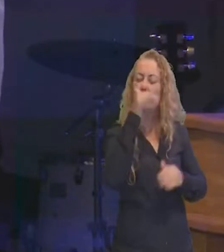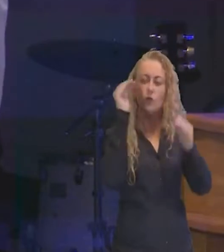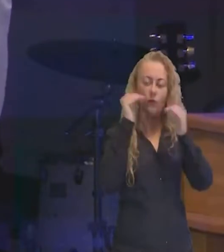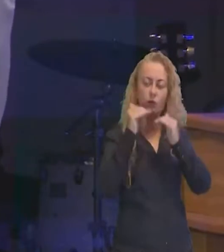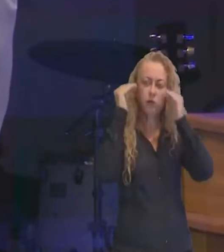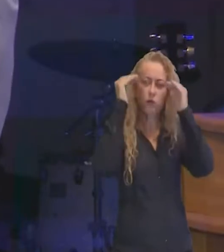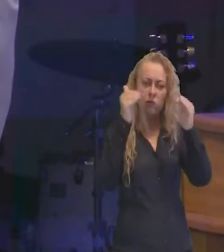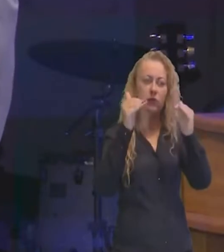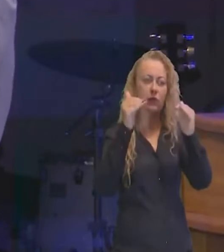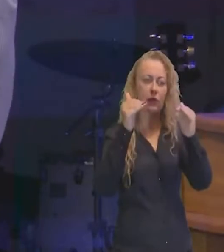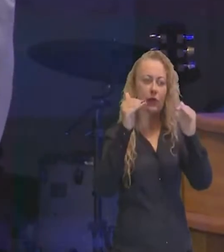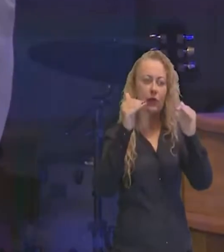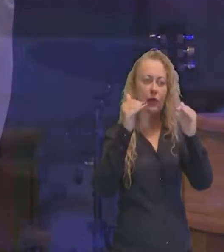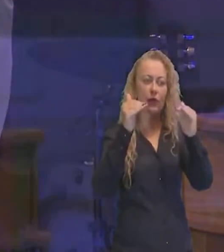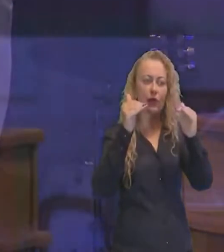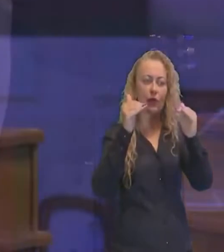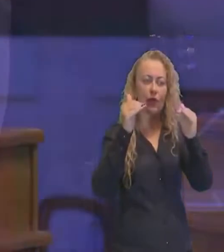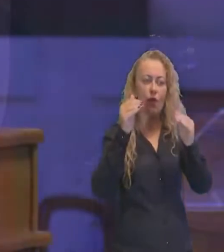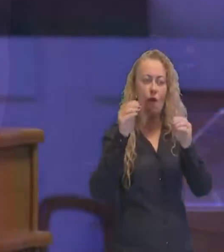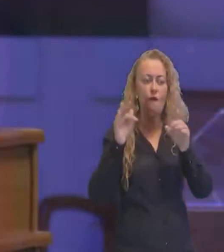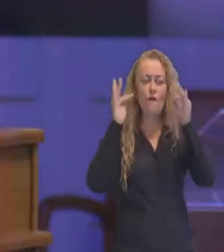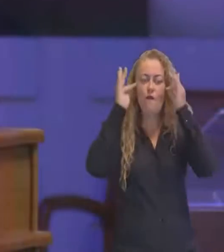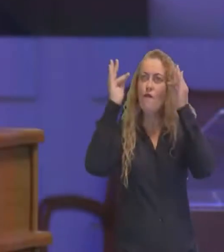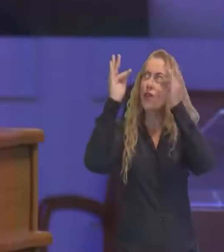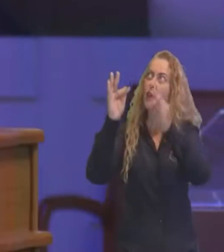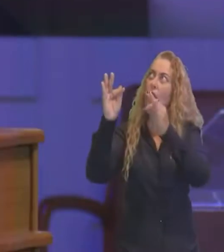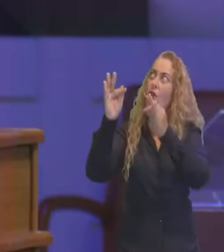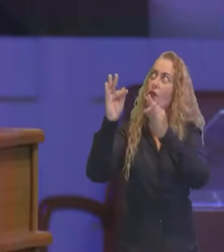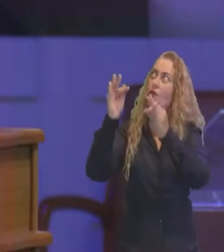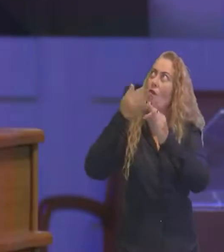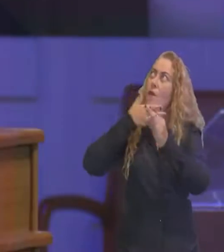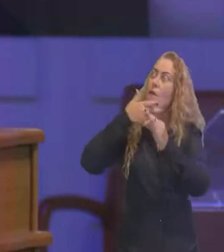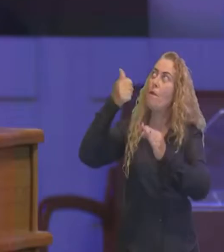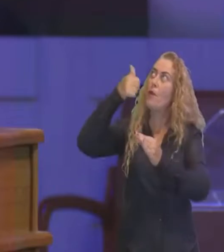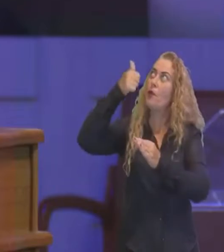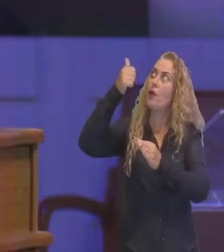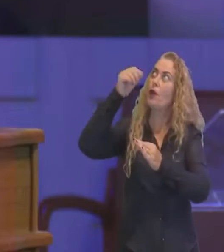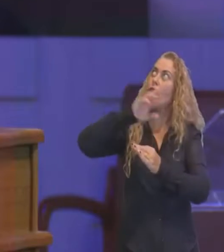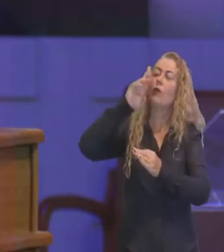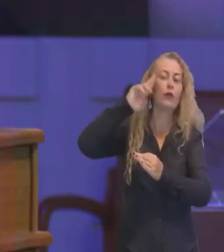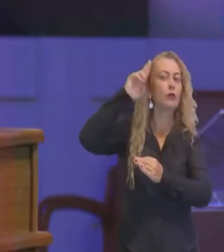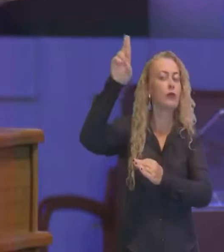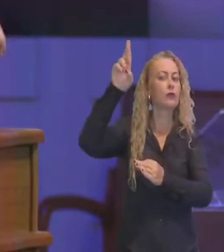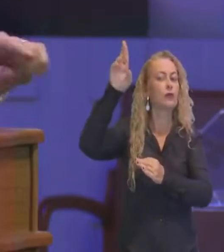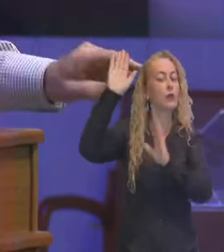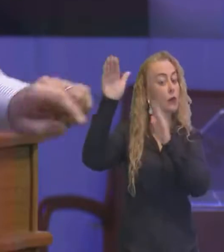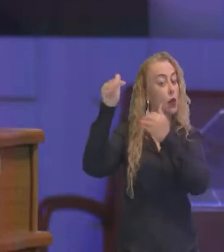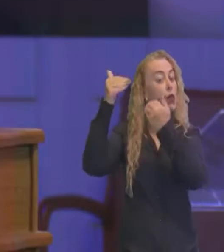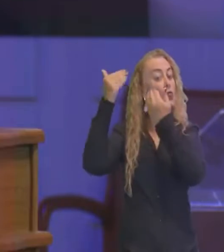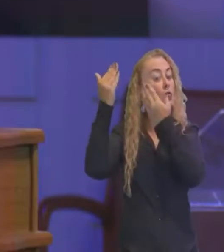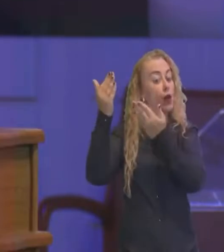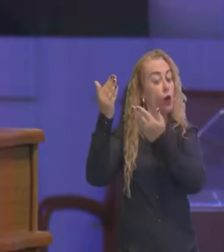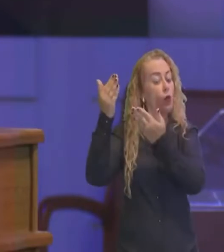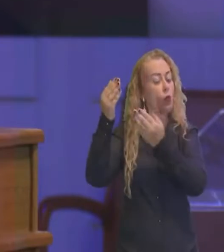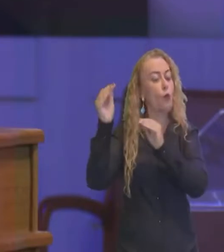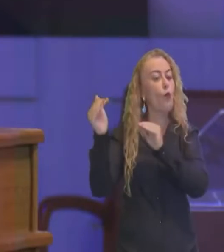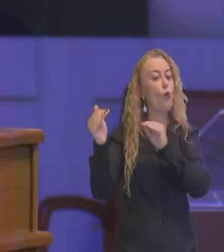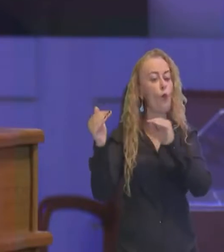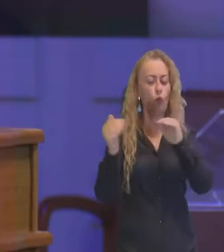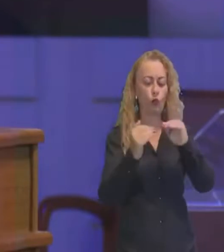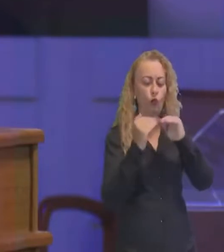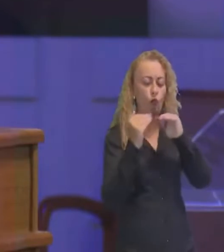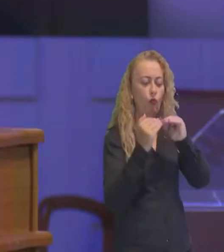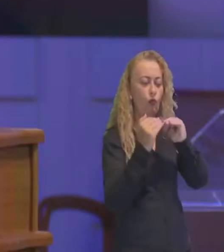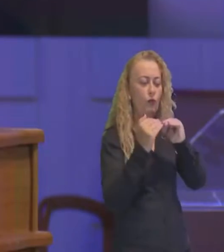lugar, fiéis ao Senhor. E porque somos fiéis a Deus, nós somos fiéis um ao